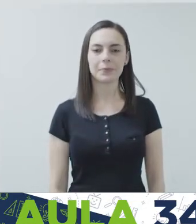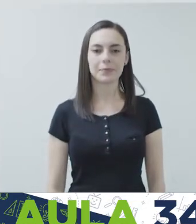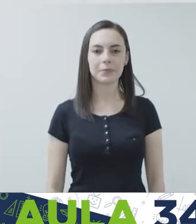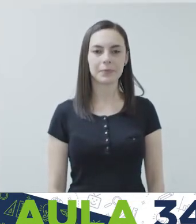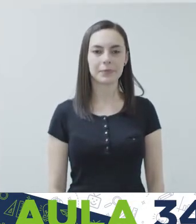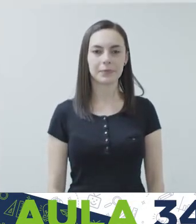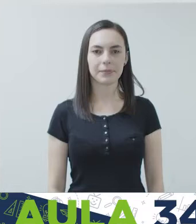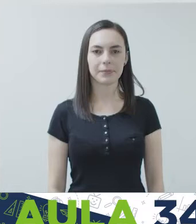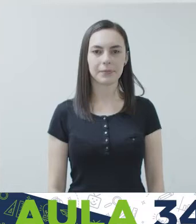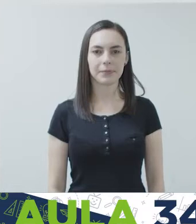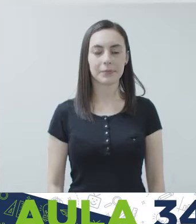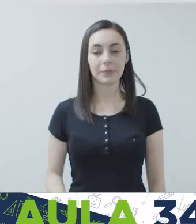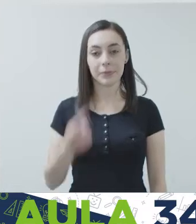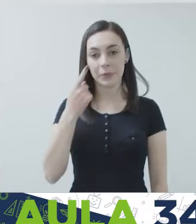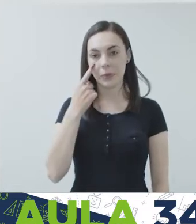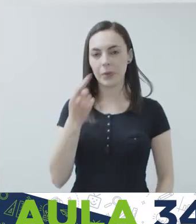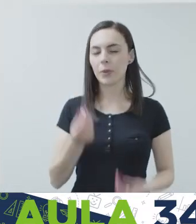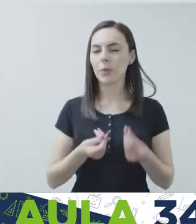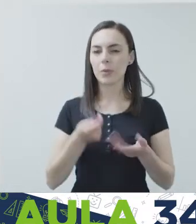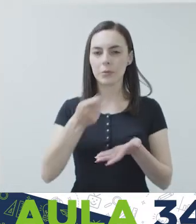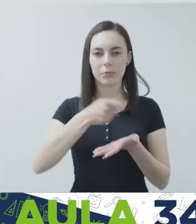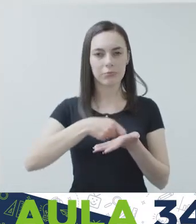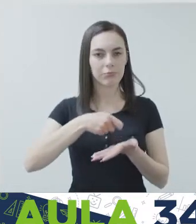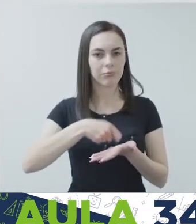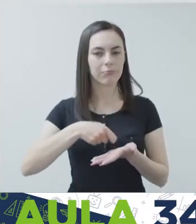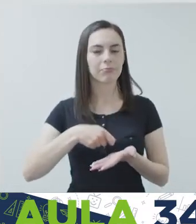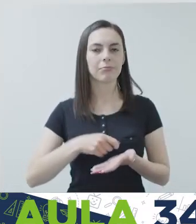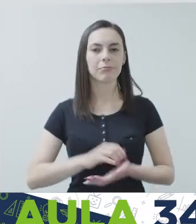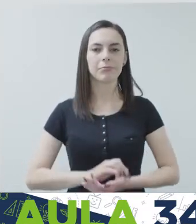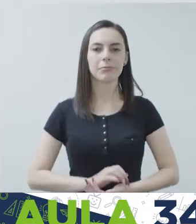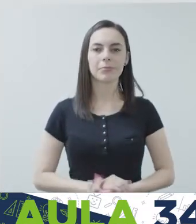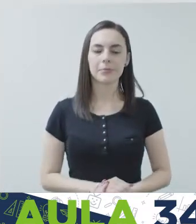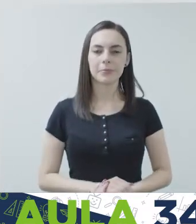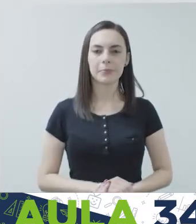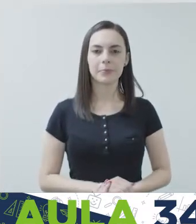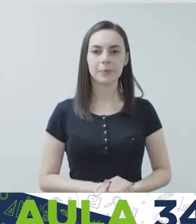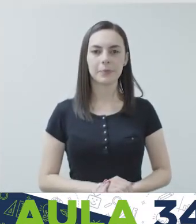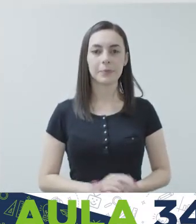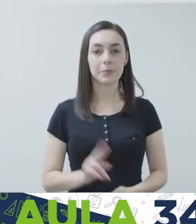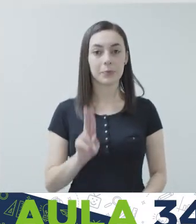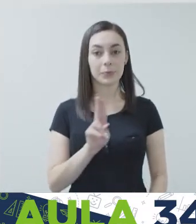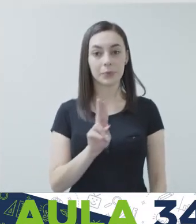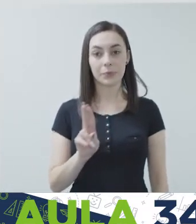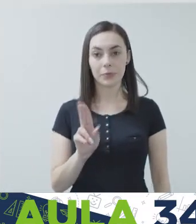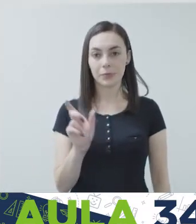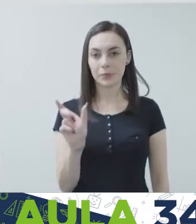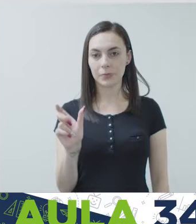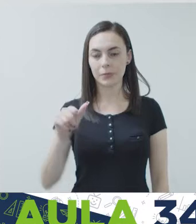4. Olha o traçadinho dele, o nome